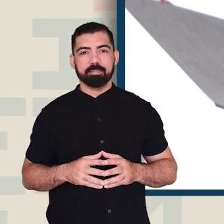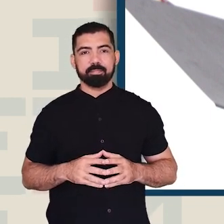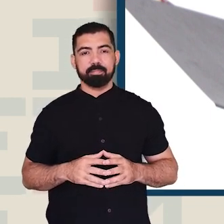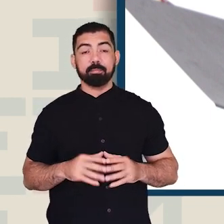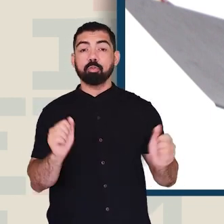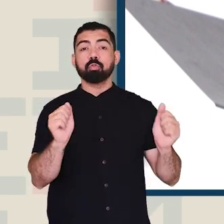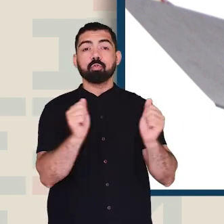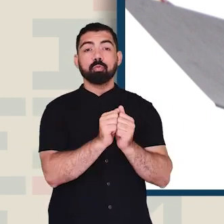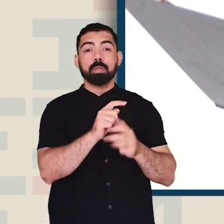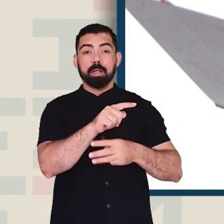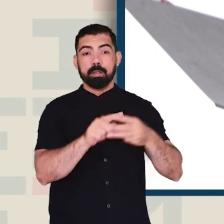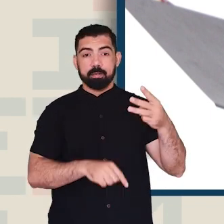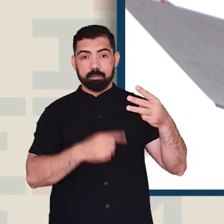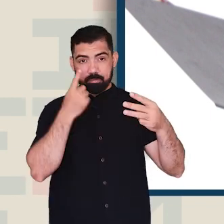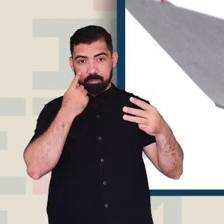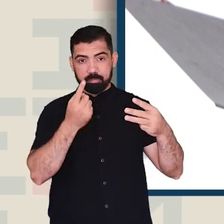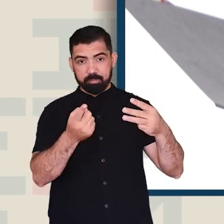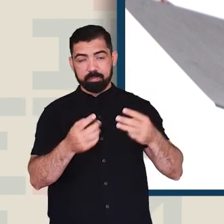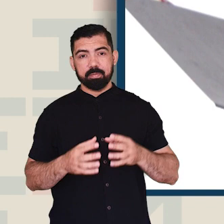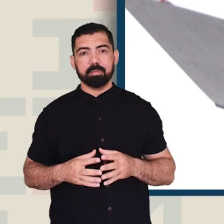Agora juntando as três.